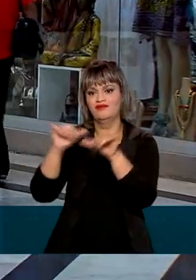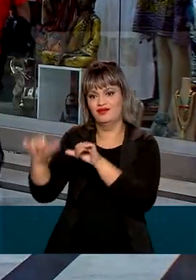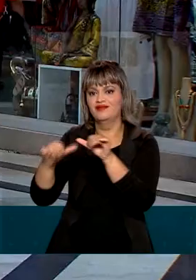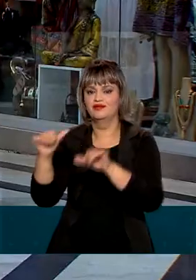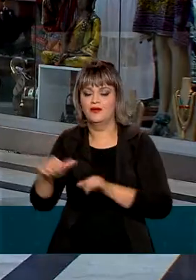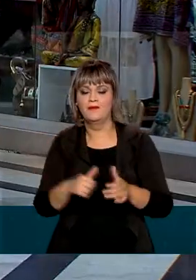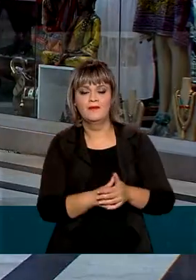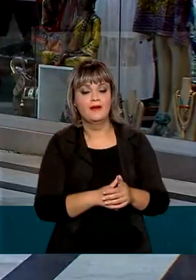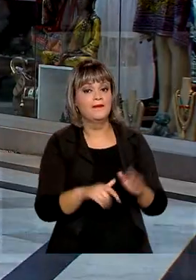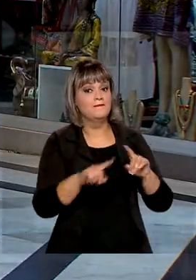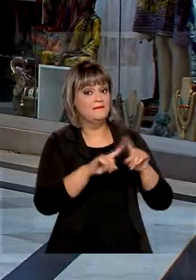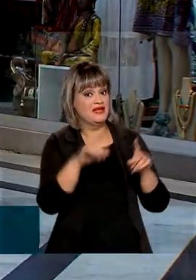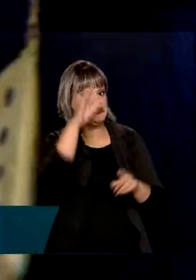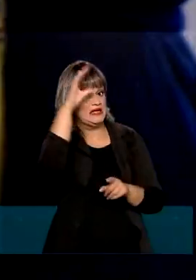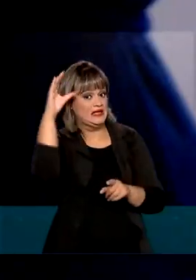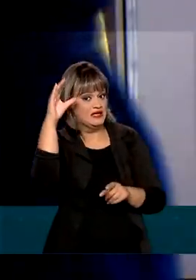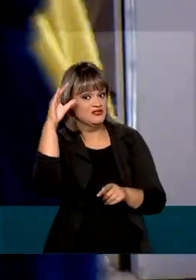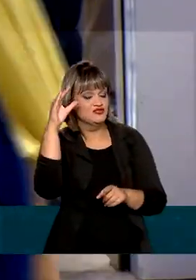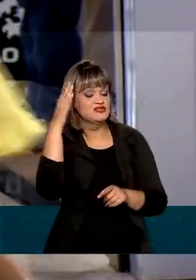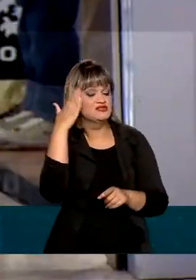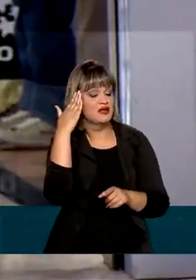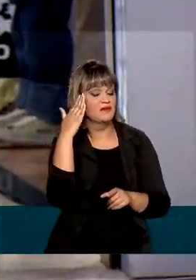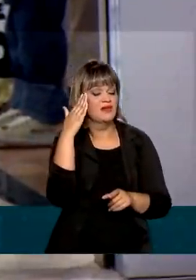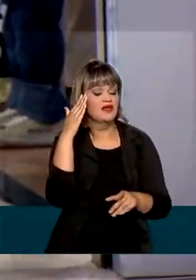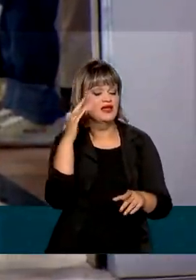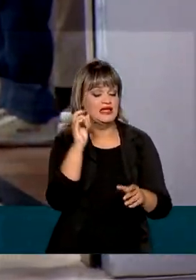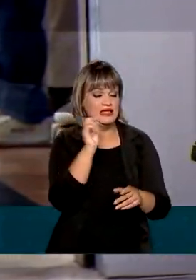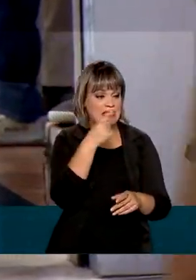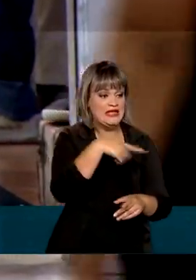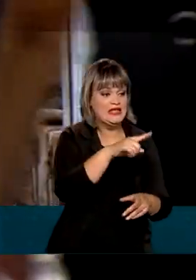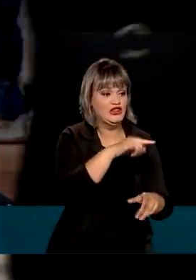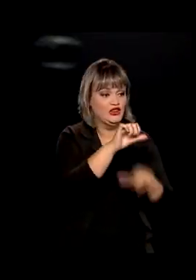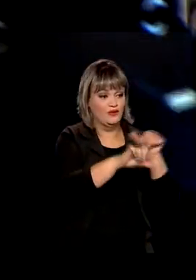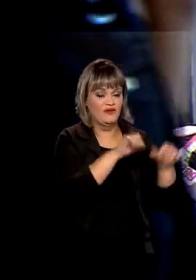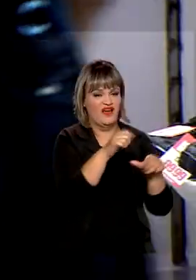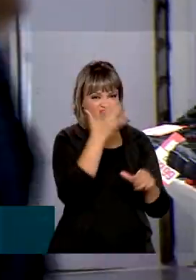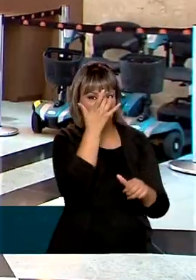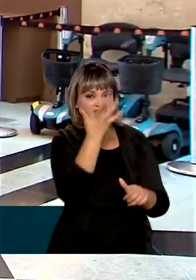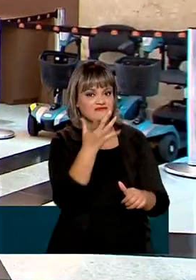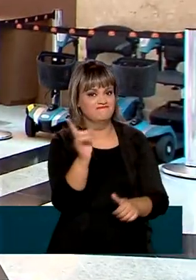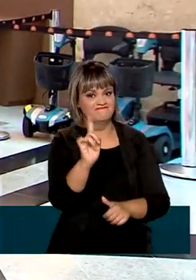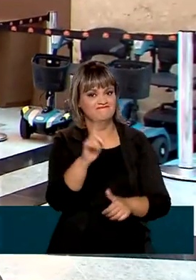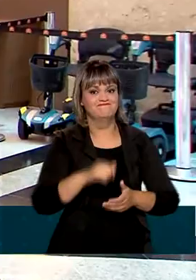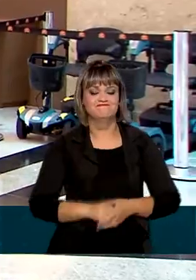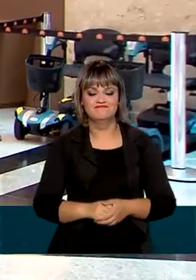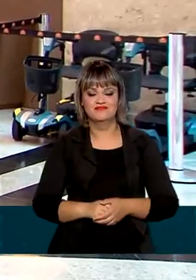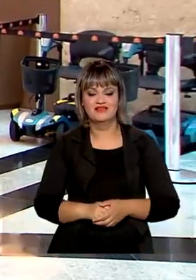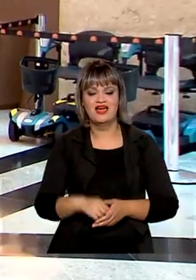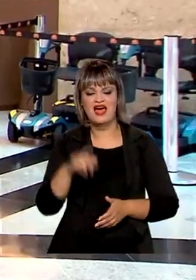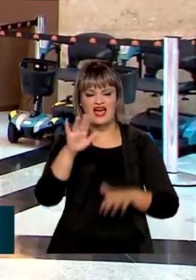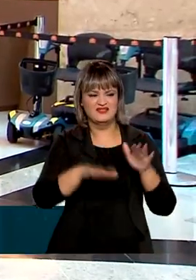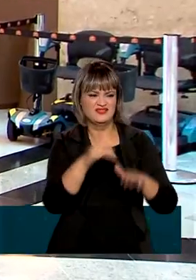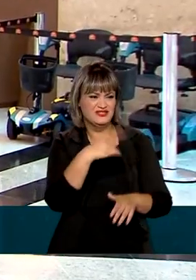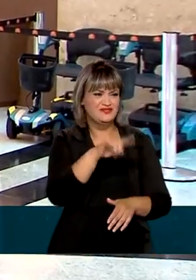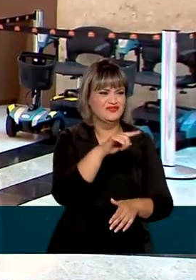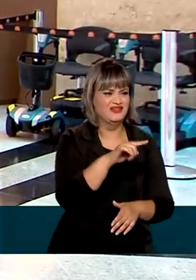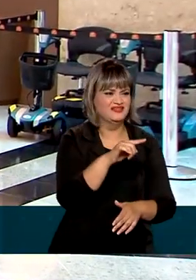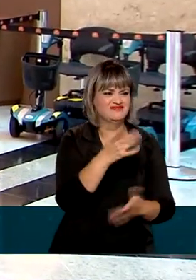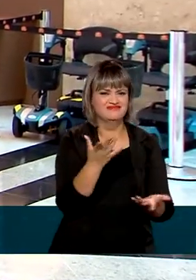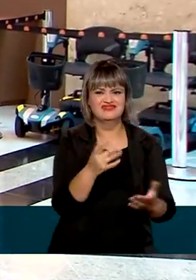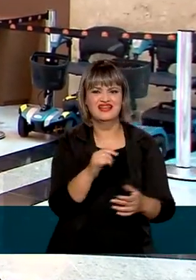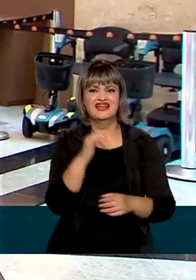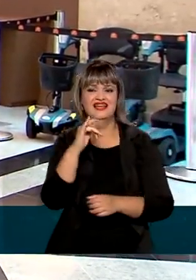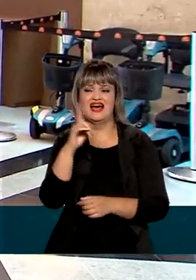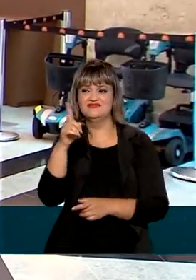mas os clientes já sabem que às vezes trocar um produto não é tão simples mas a gente até desejo de trocar quando a pela